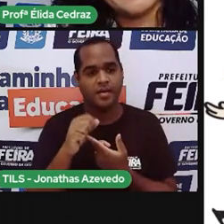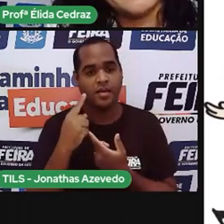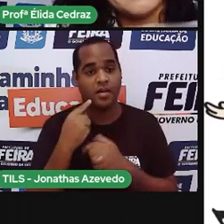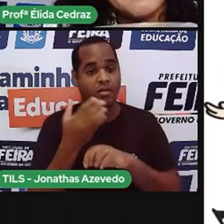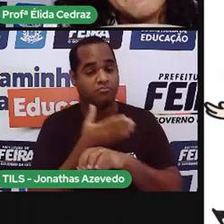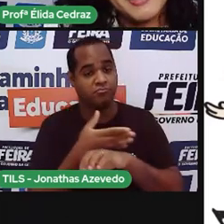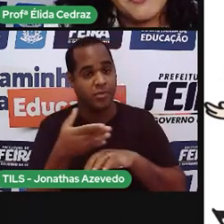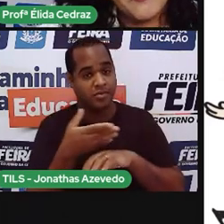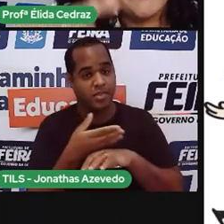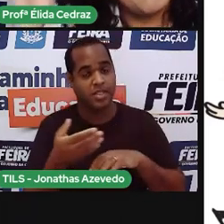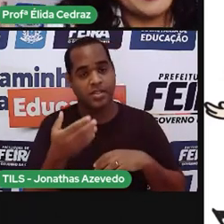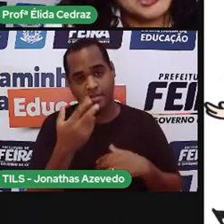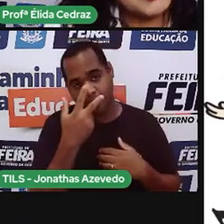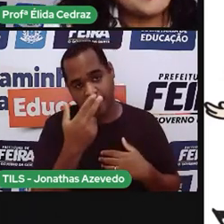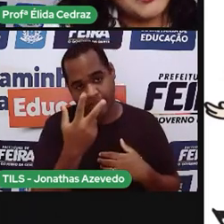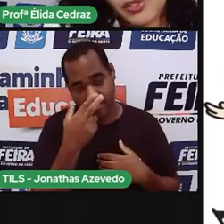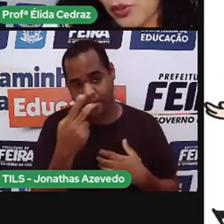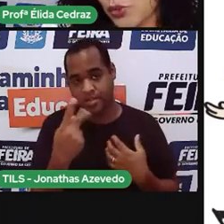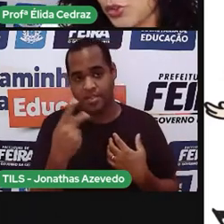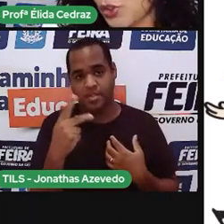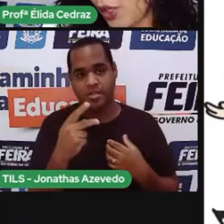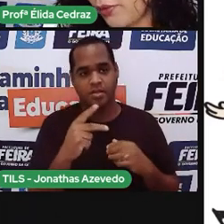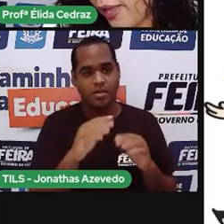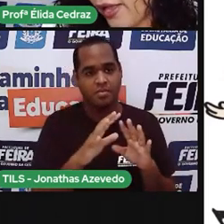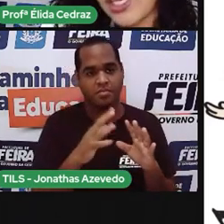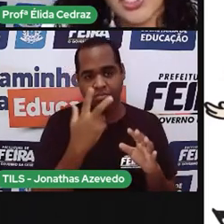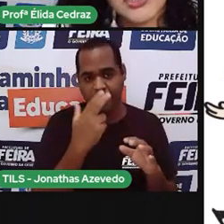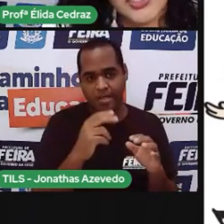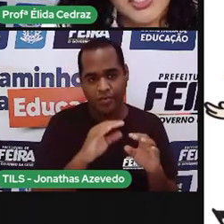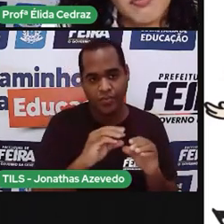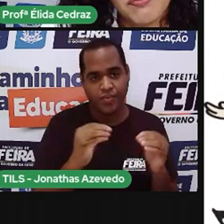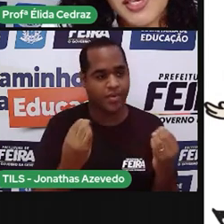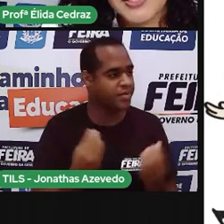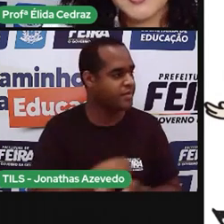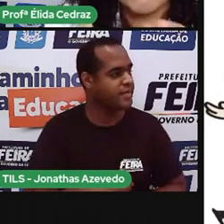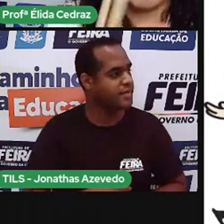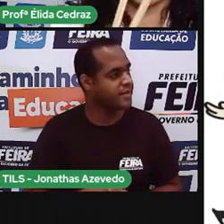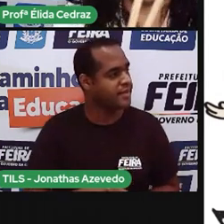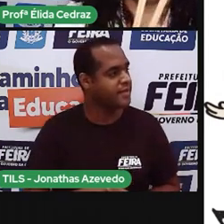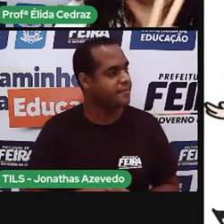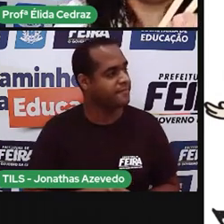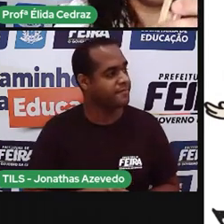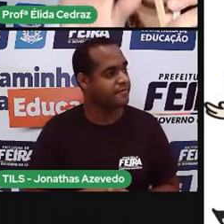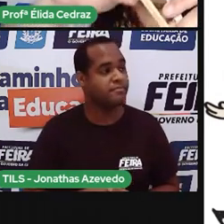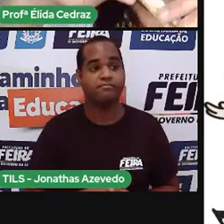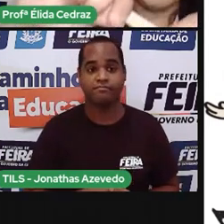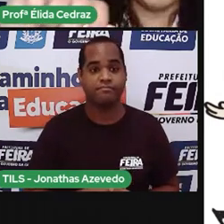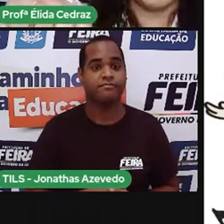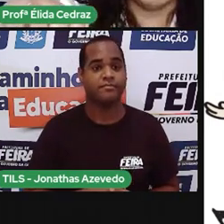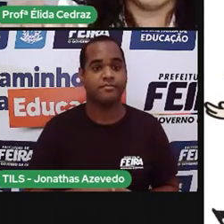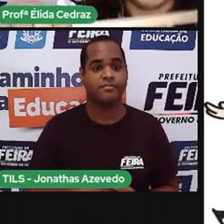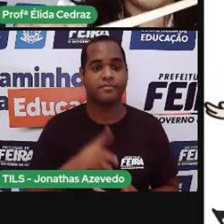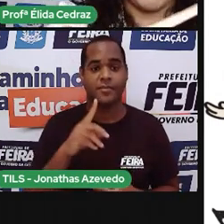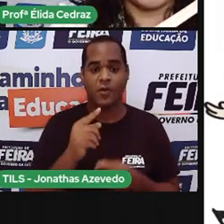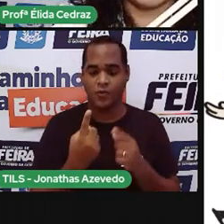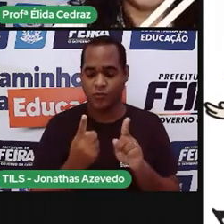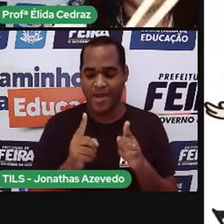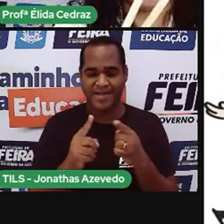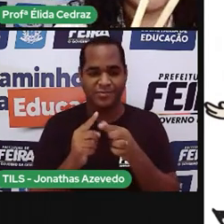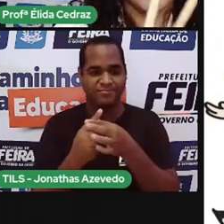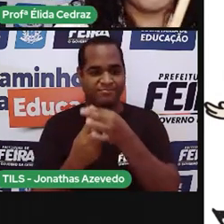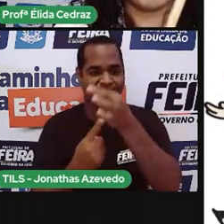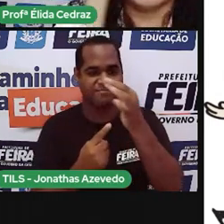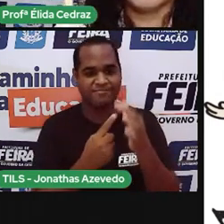patrão para o plástico não correr o risco de sol e ela só que eu fiz passa palitinhos de